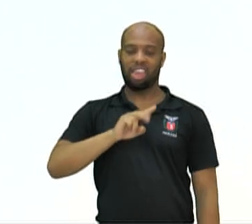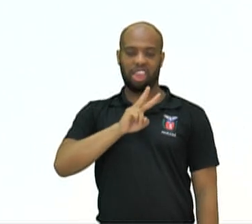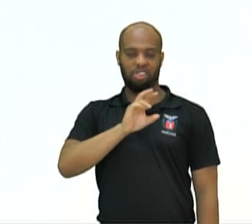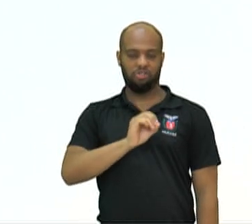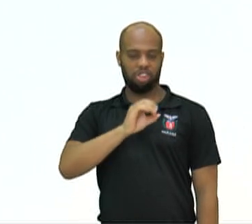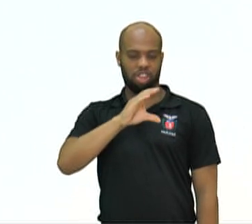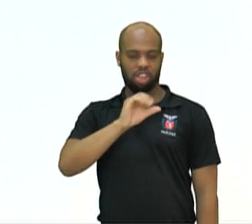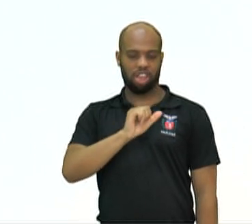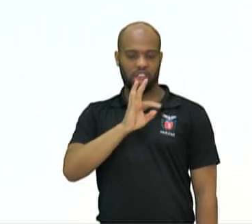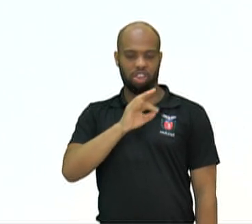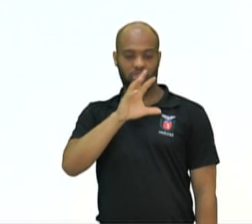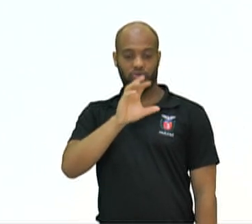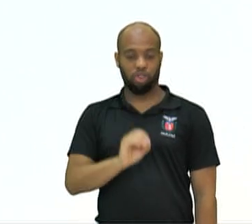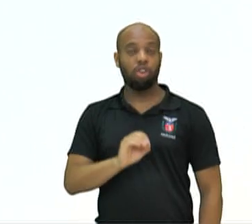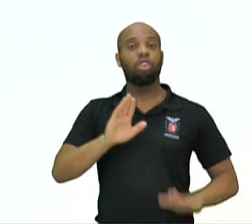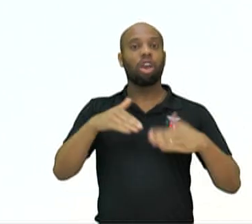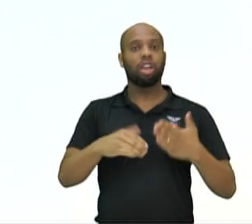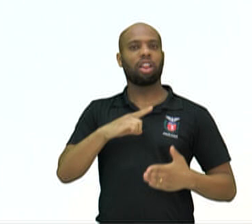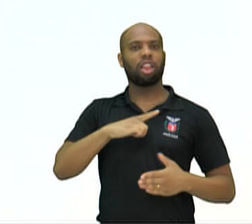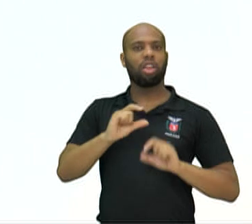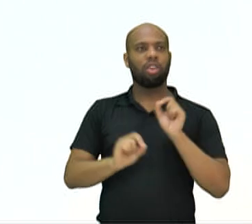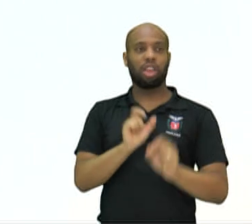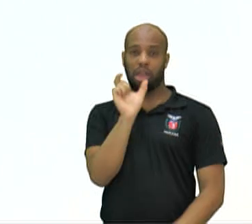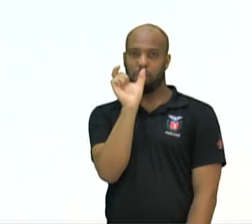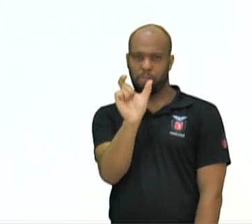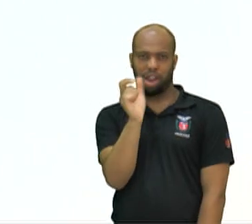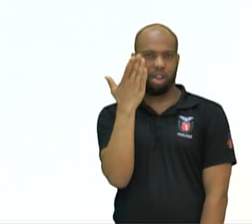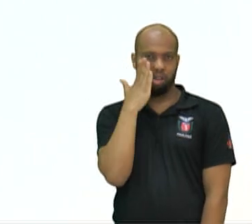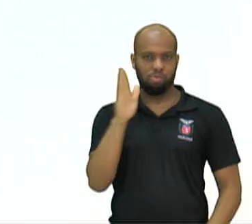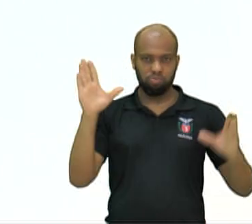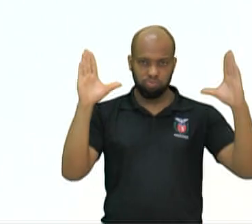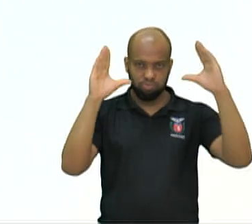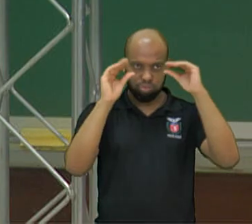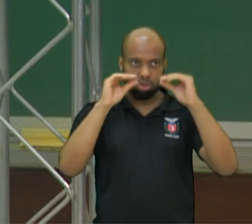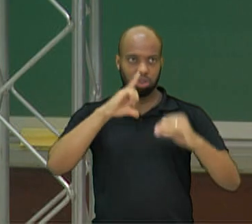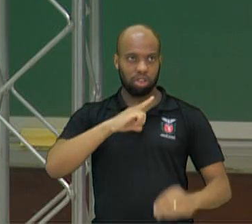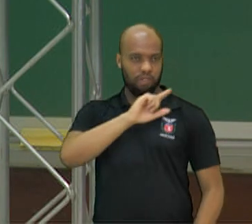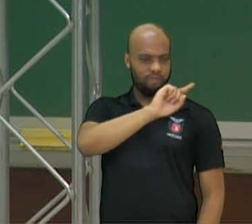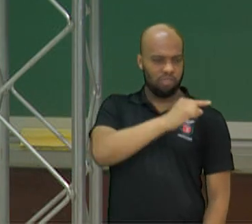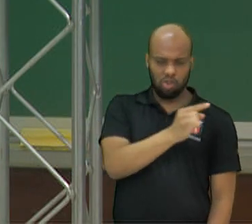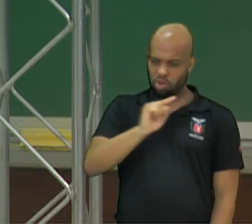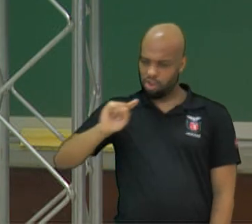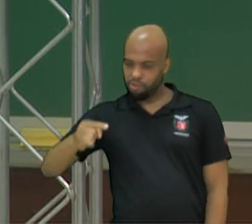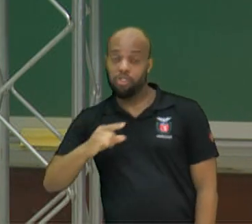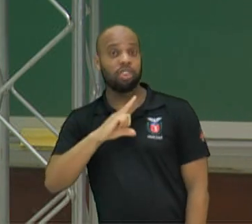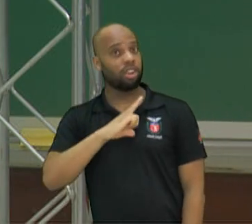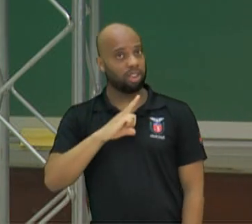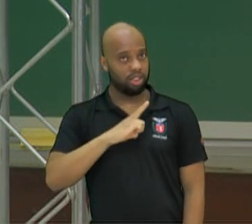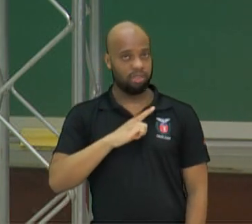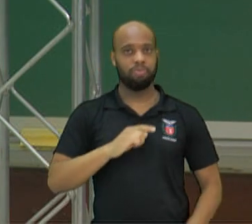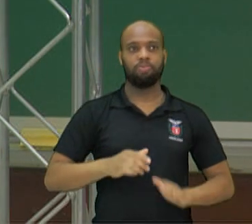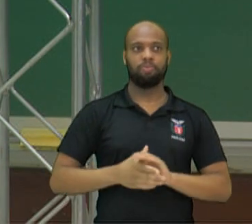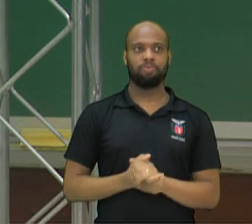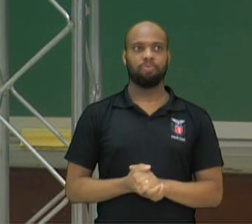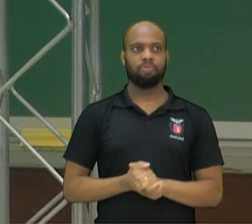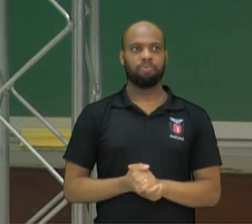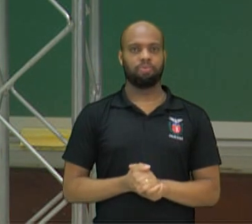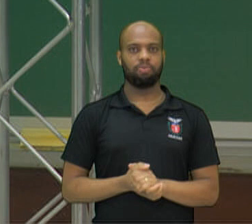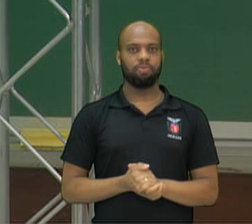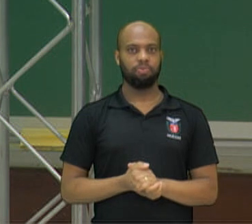Vocativo. E esse termo está em meio de frase entre vírgulas.